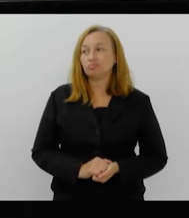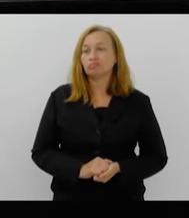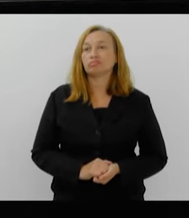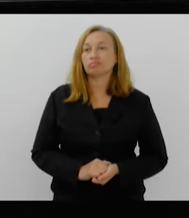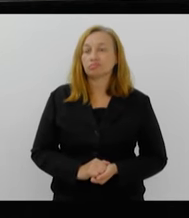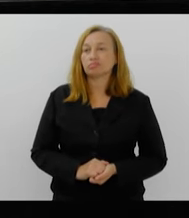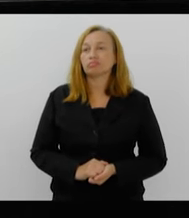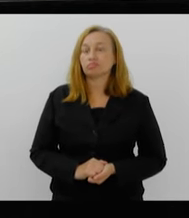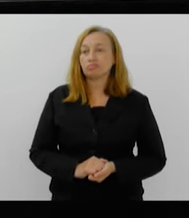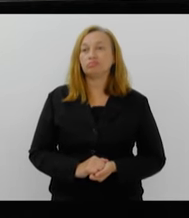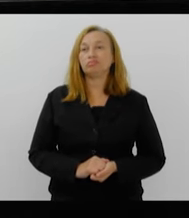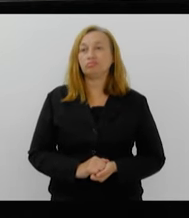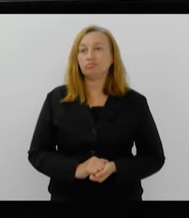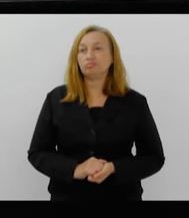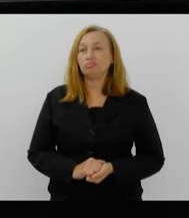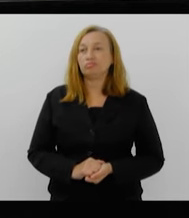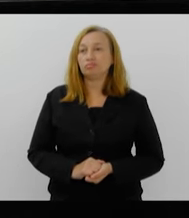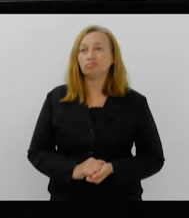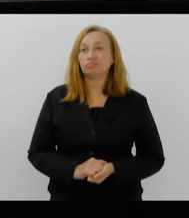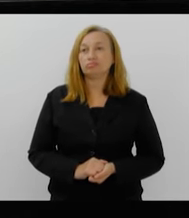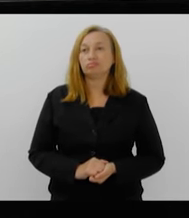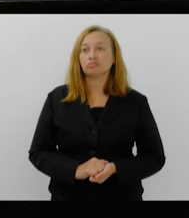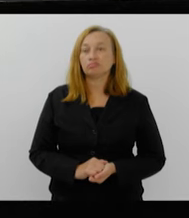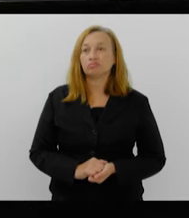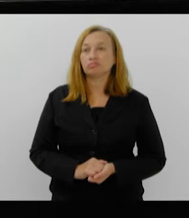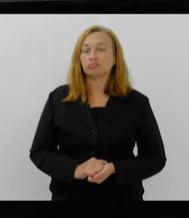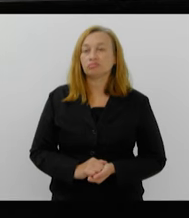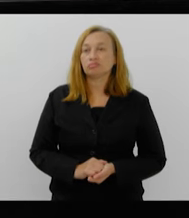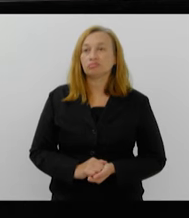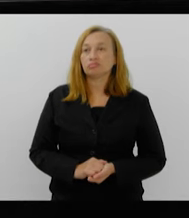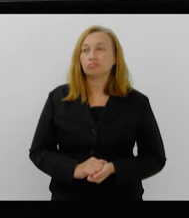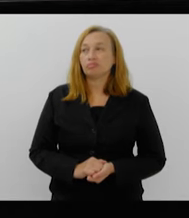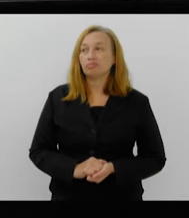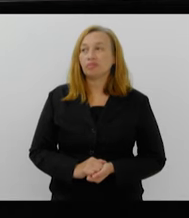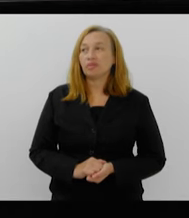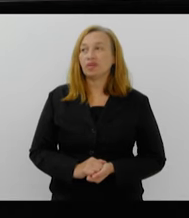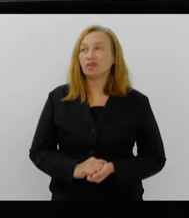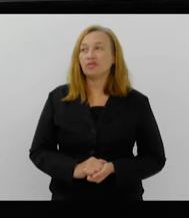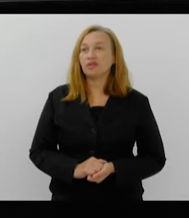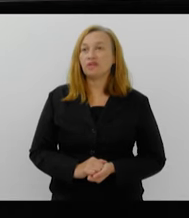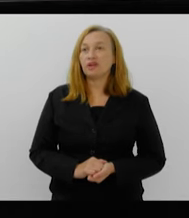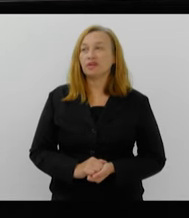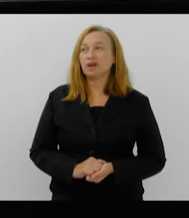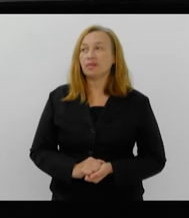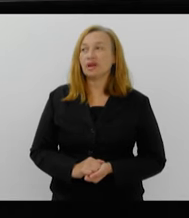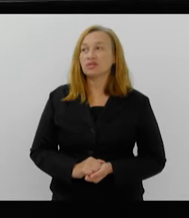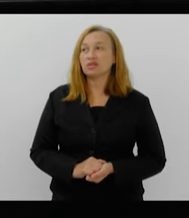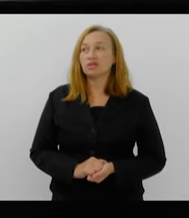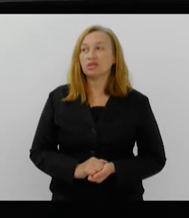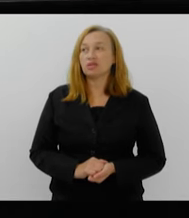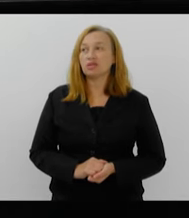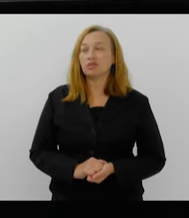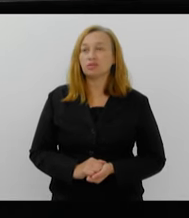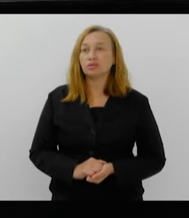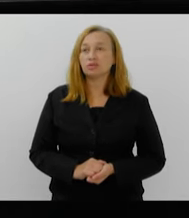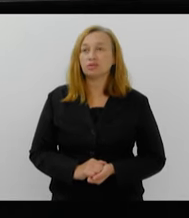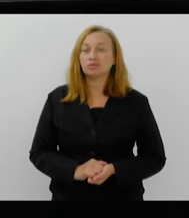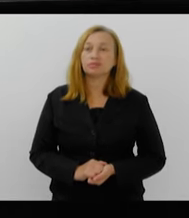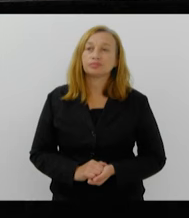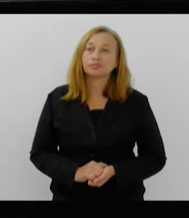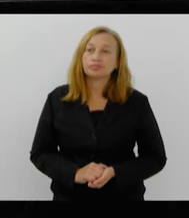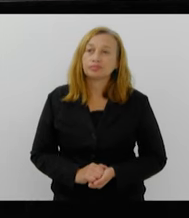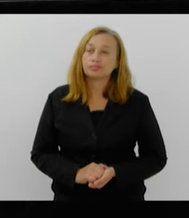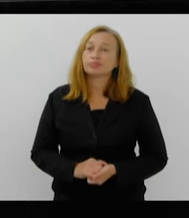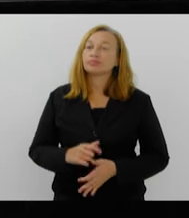nesses setores, figuras, né, foi vendido para uma empresa que tinha um ativo e que tinha que